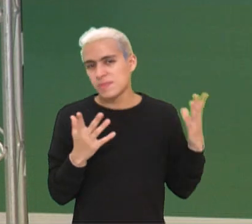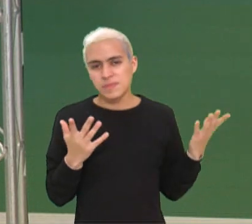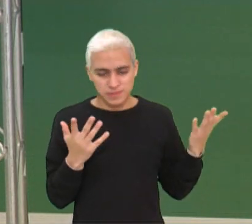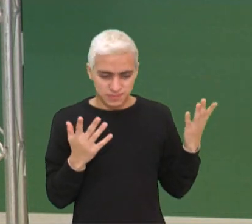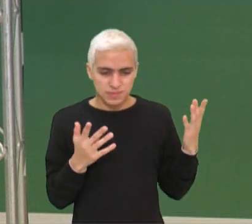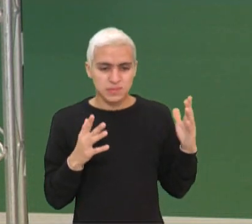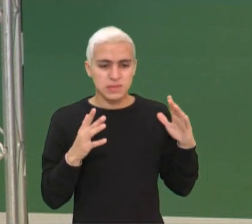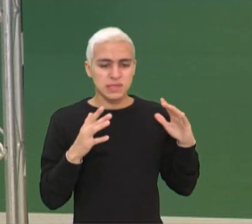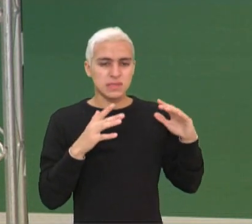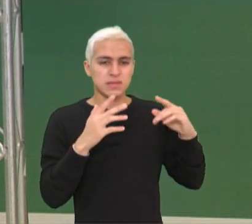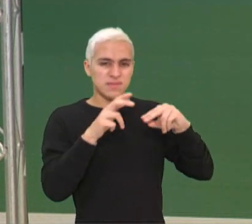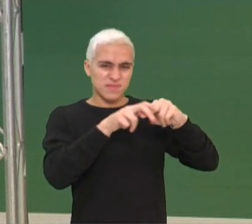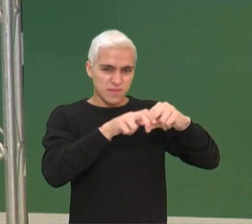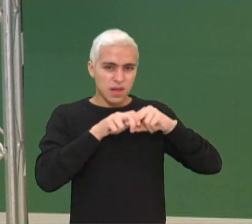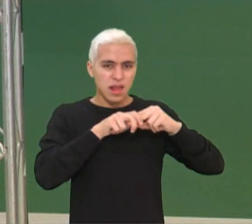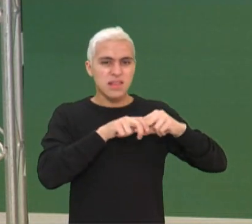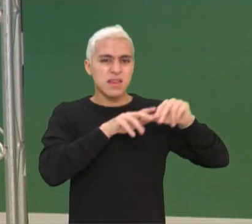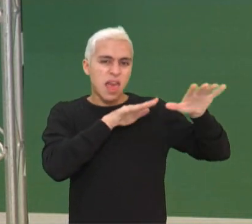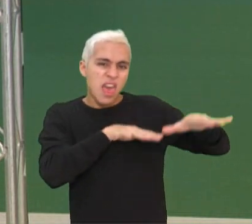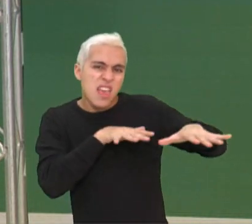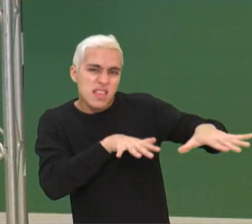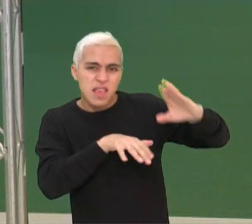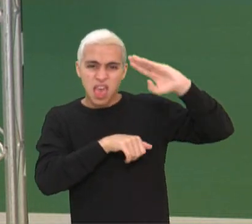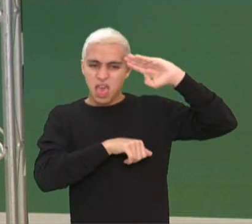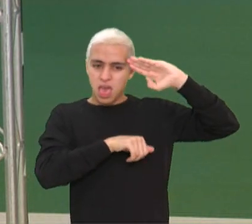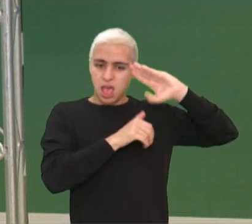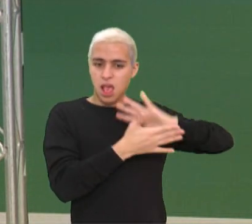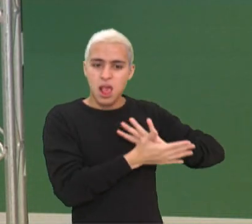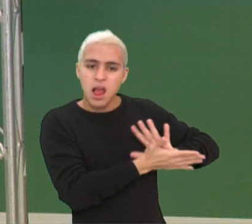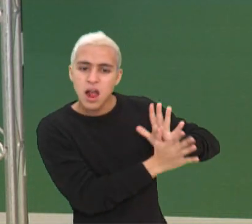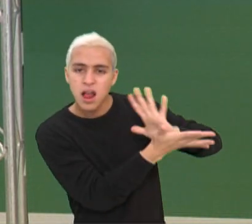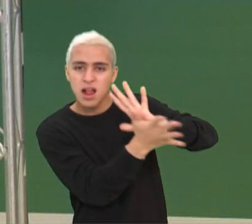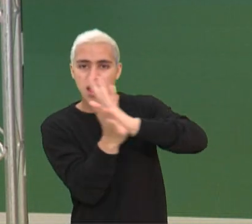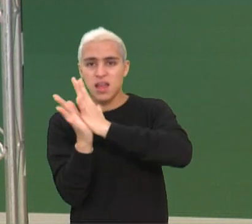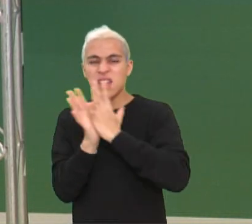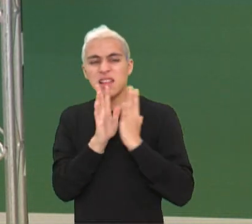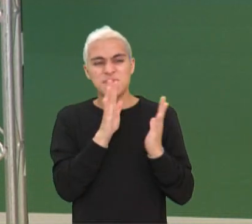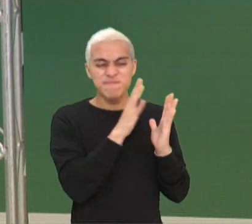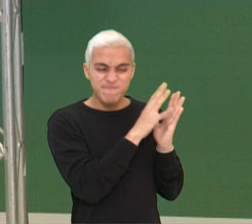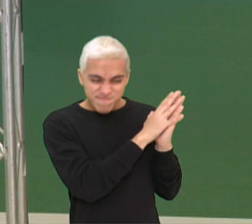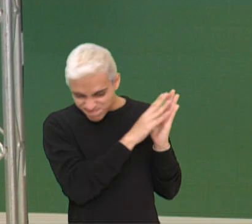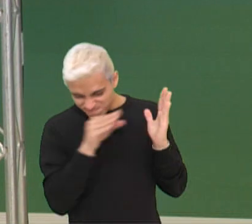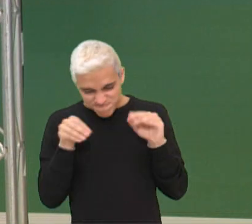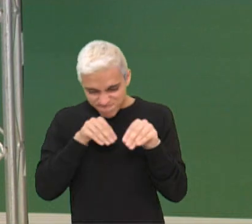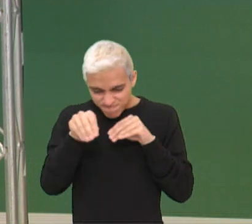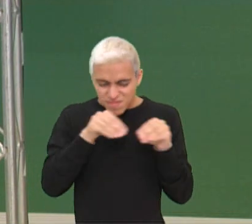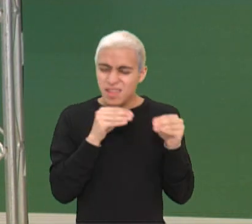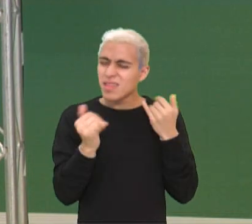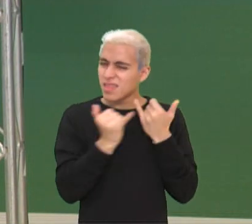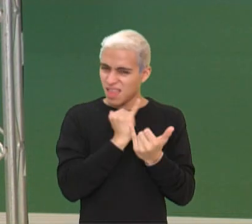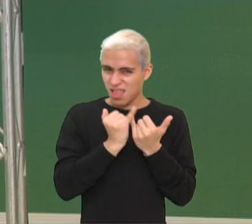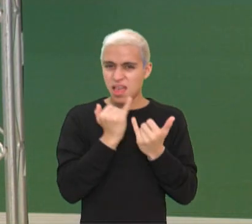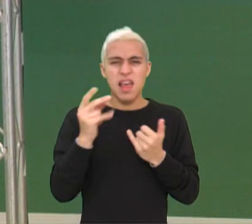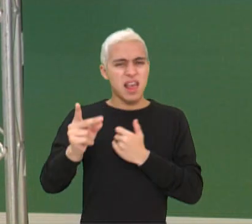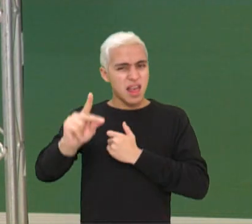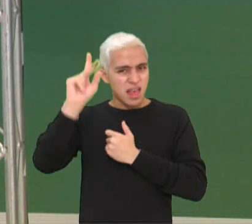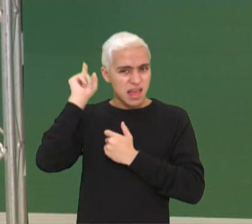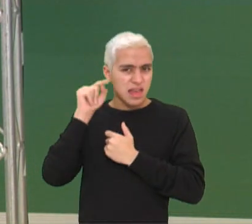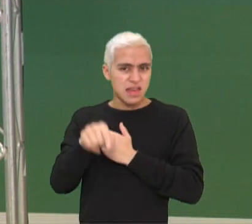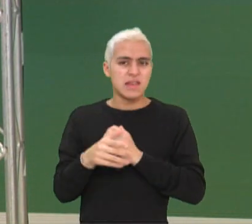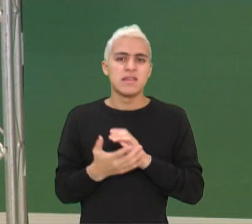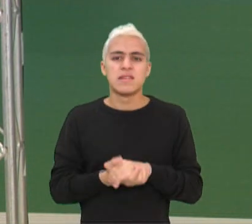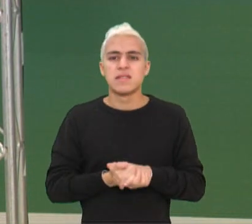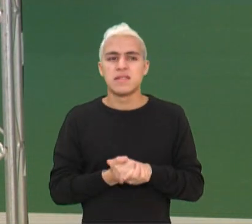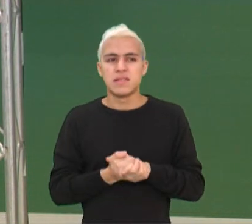dos impérios, dos exércitos, né, estratégia contra os adversários. Bem antigo o jogo.